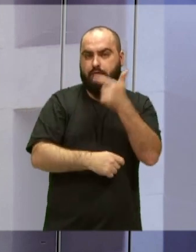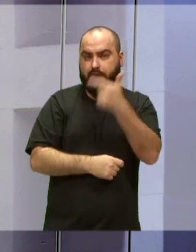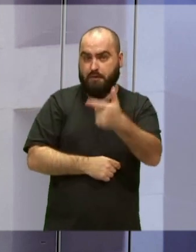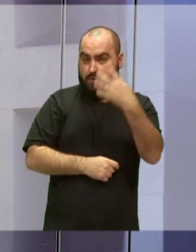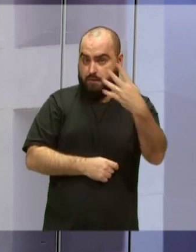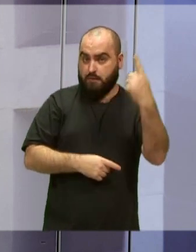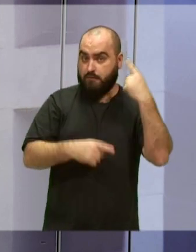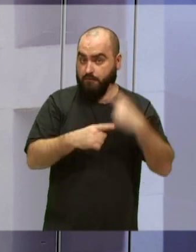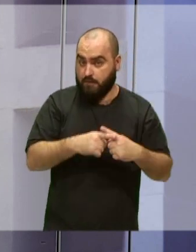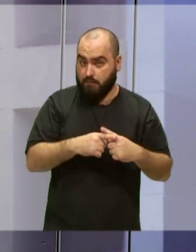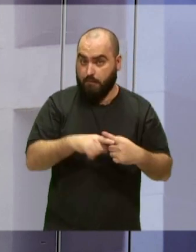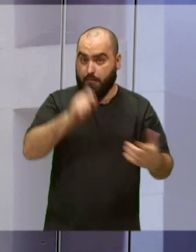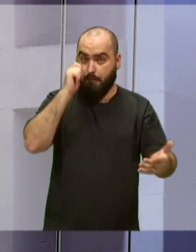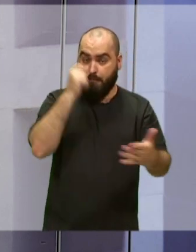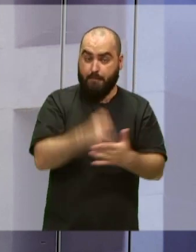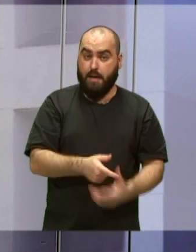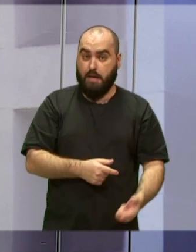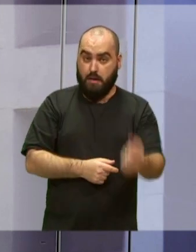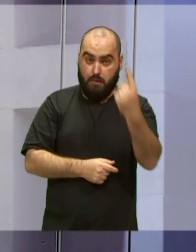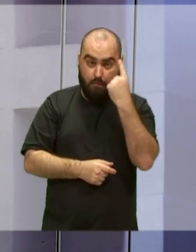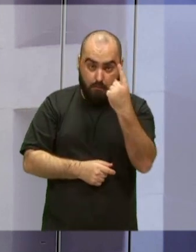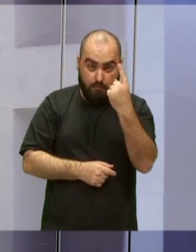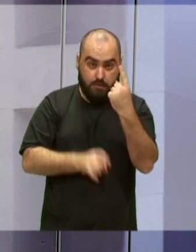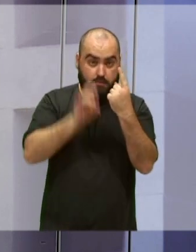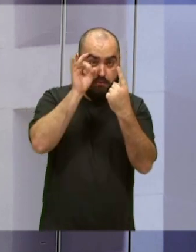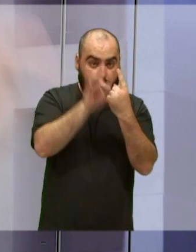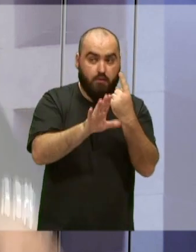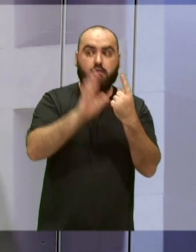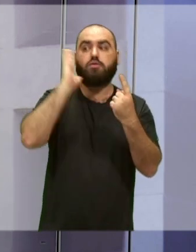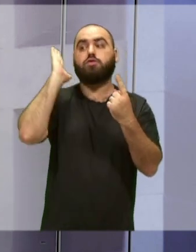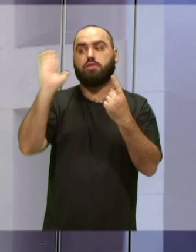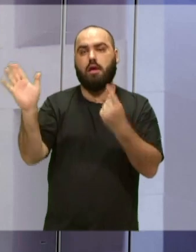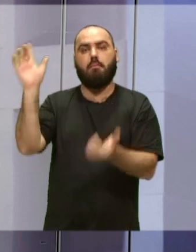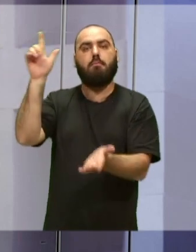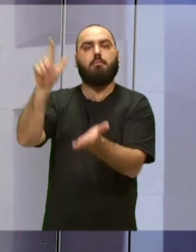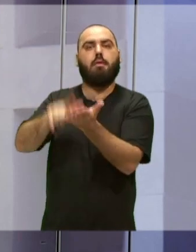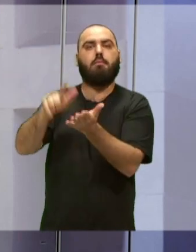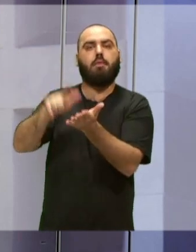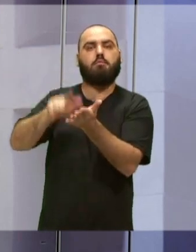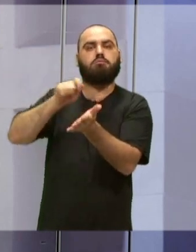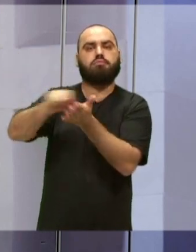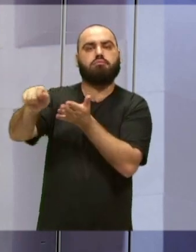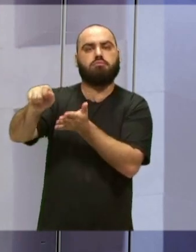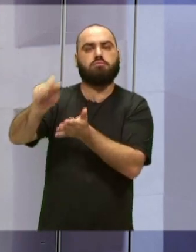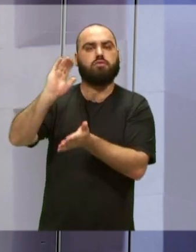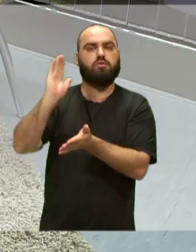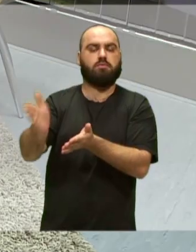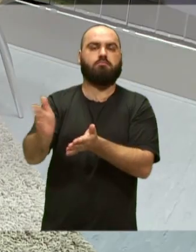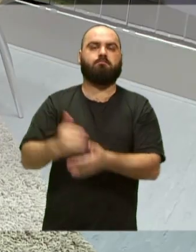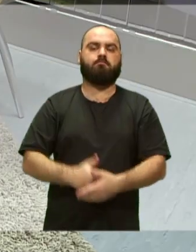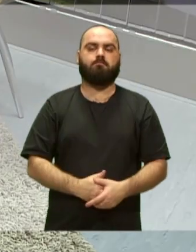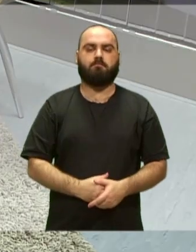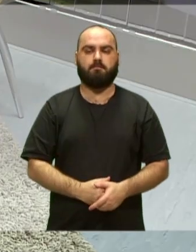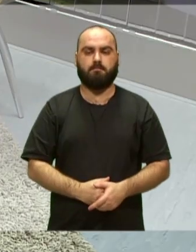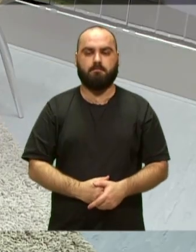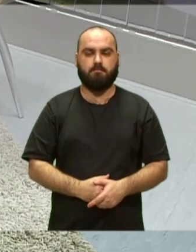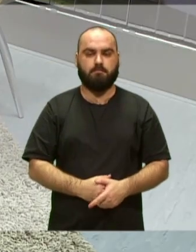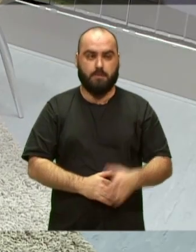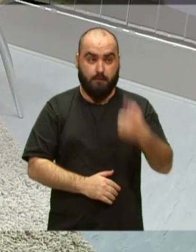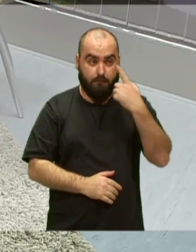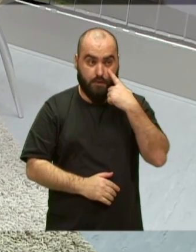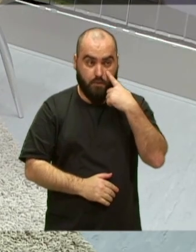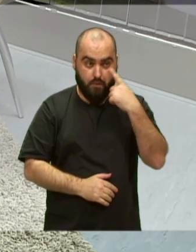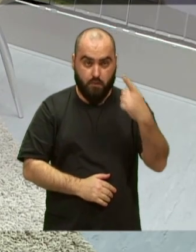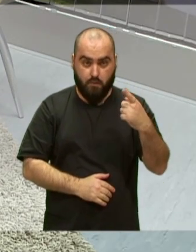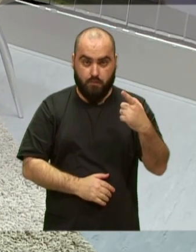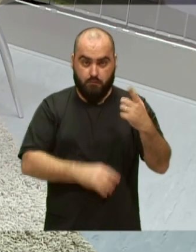também pagando uma só parcela dos 24 meses você já tem o documento na mão o senhor examinou as contas do município do